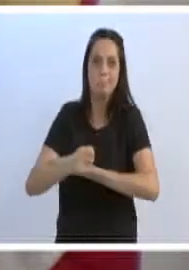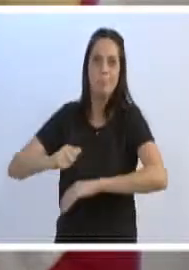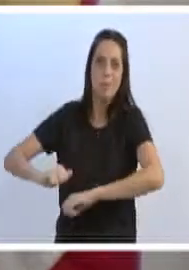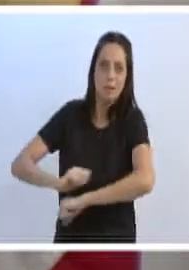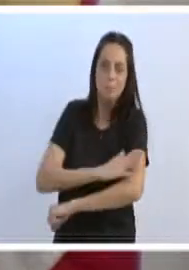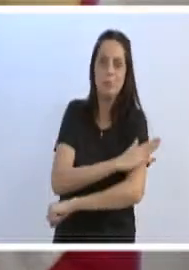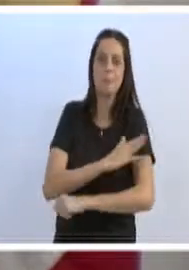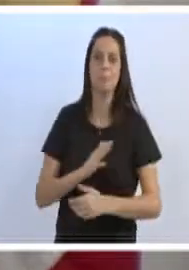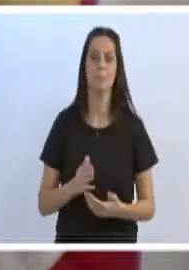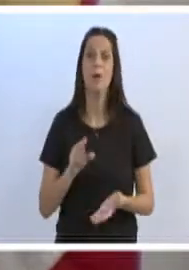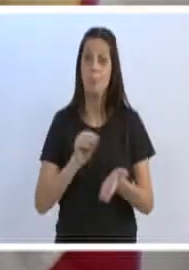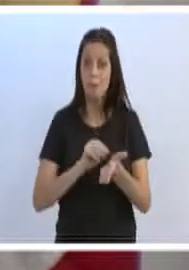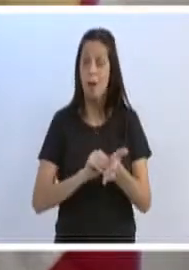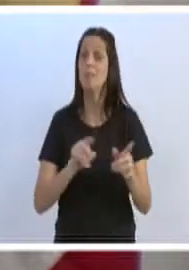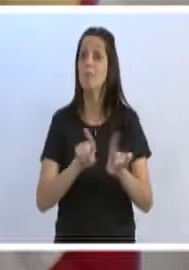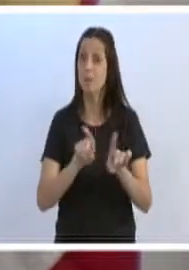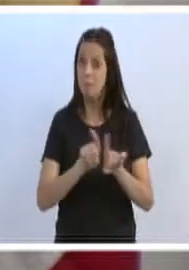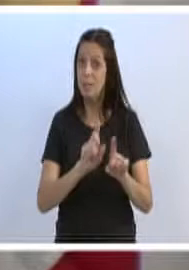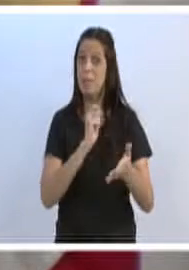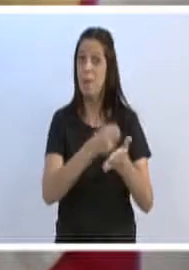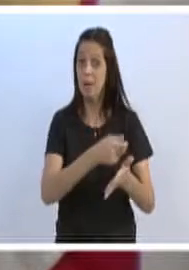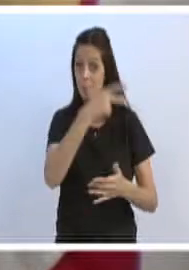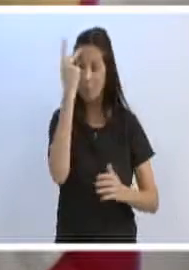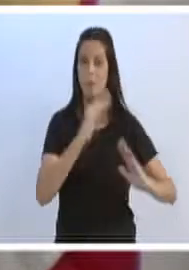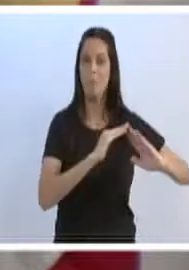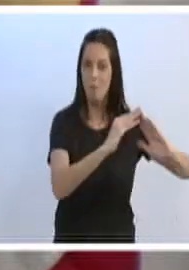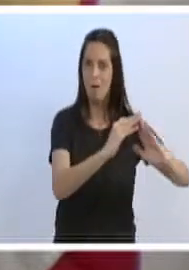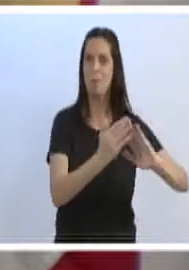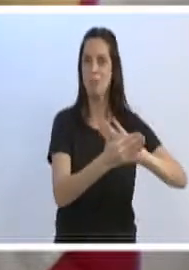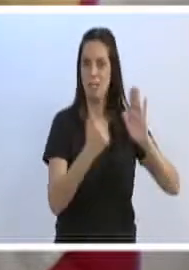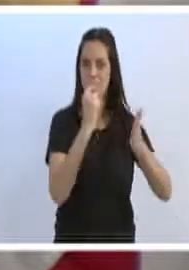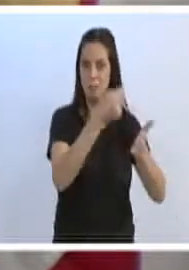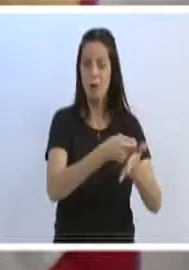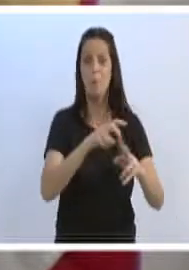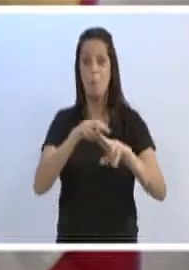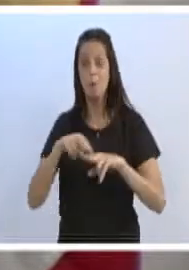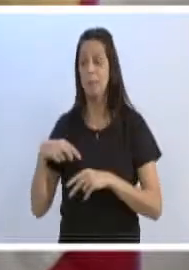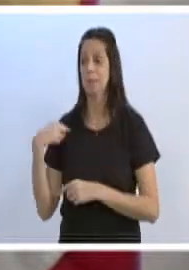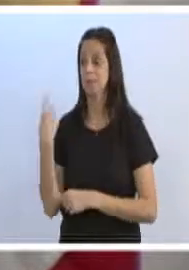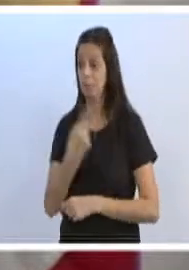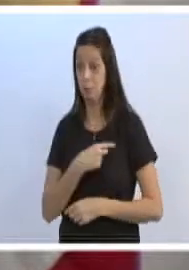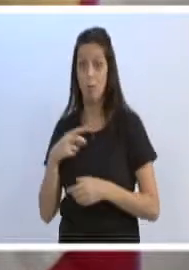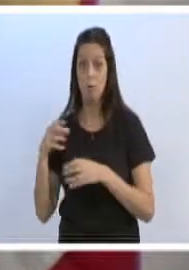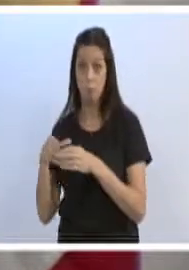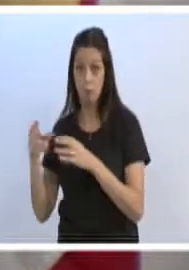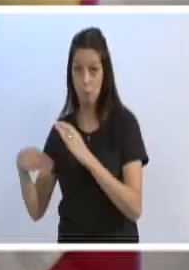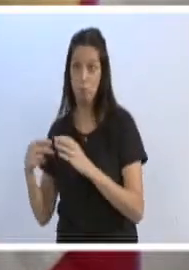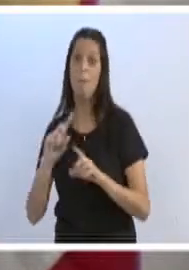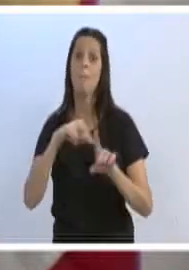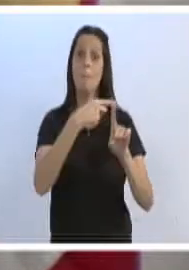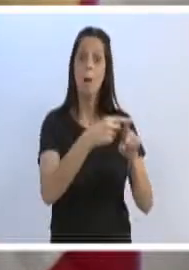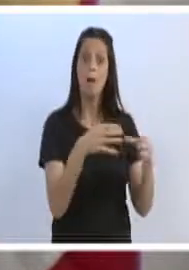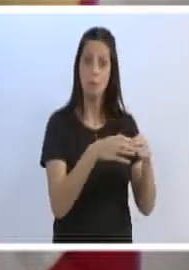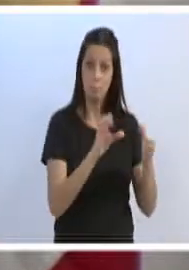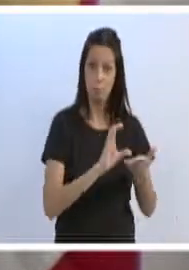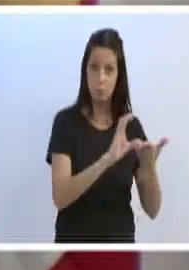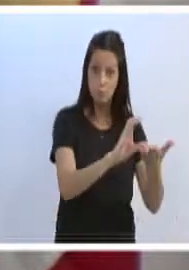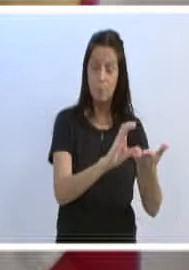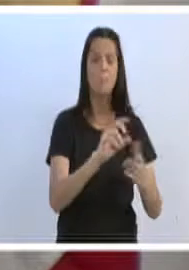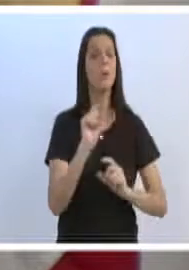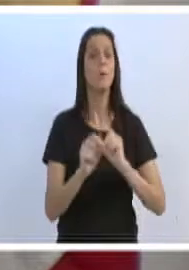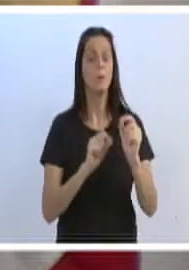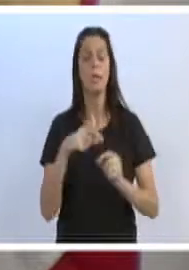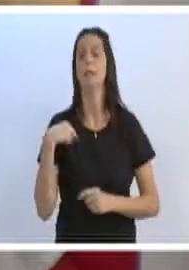de indenizações e isso nos tem preocupado por isso essa casa é a comissão deliberou que nós tenhamos um